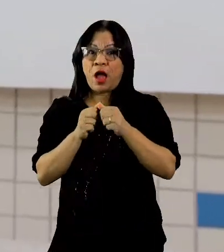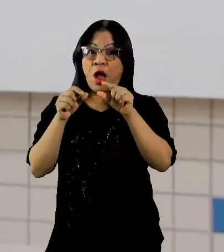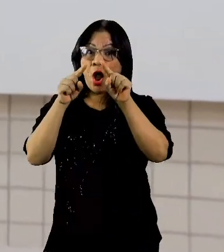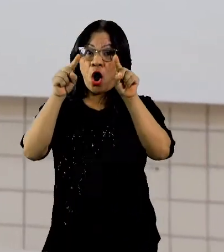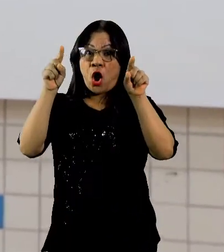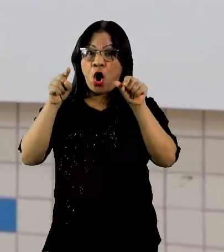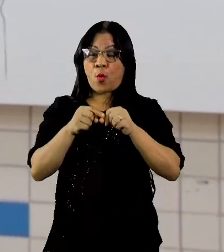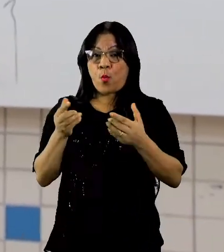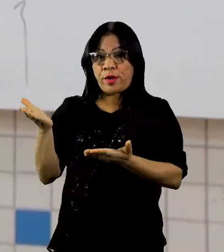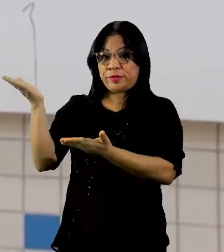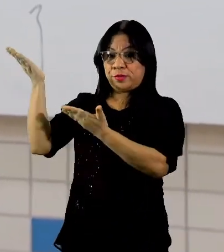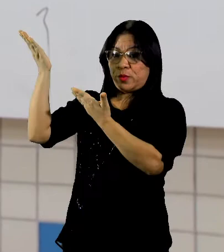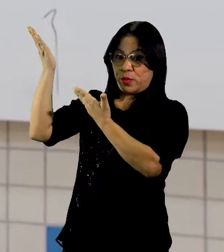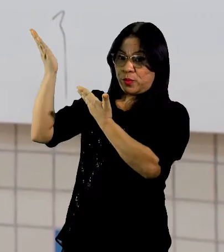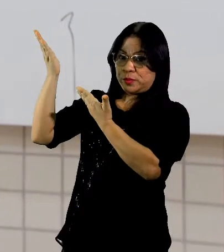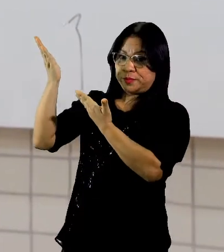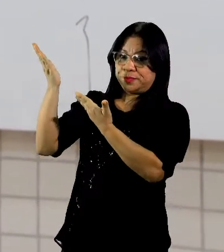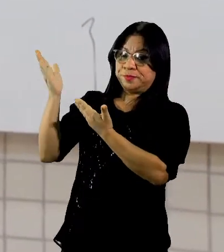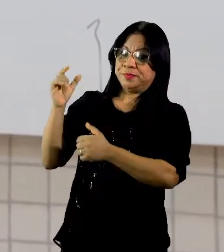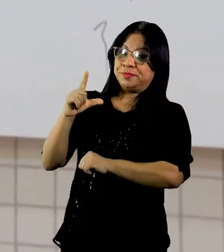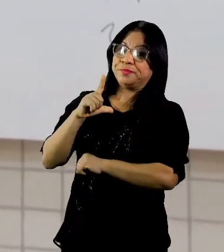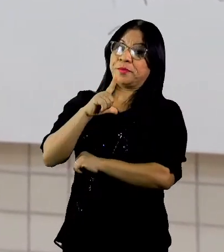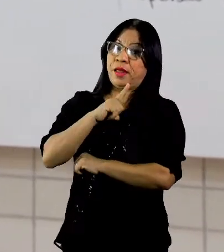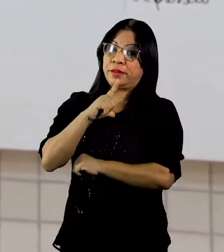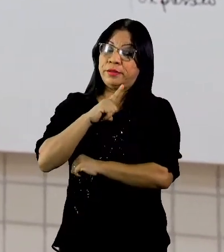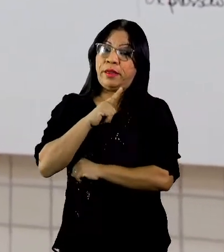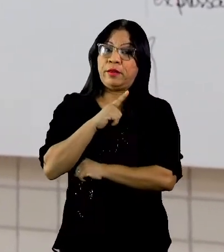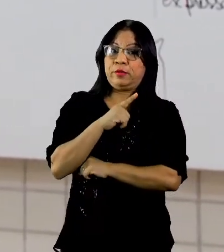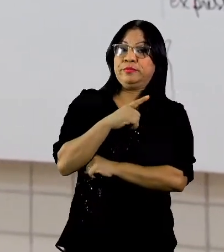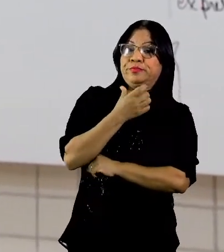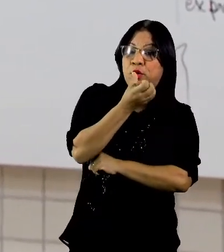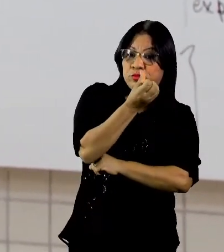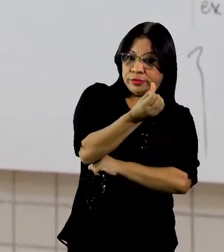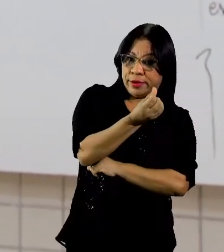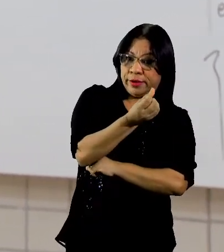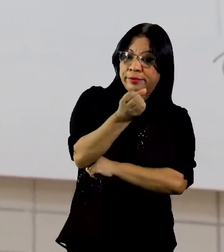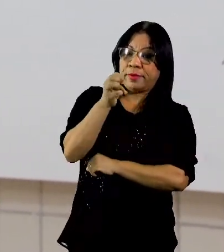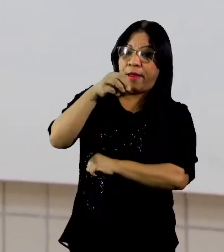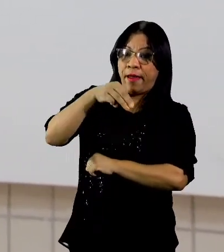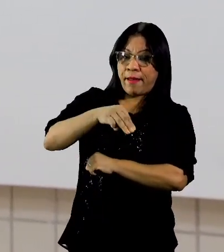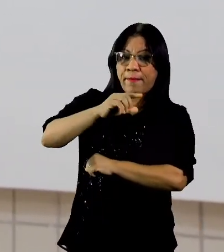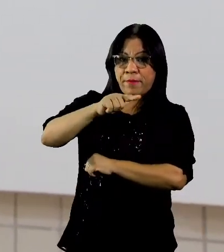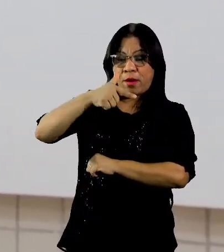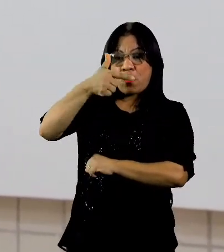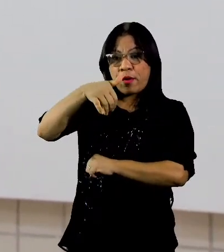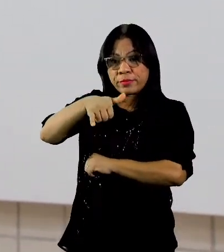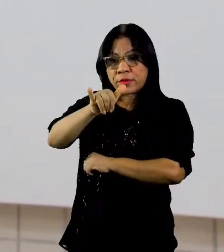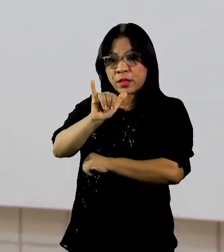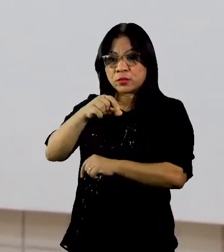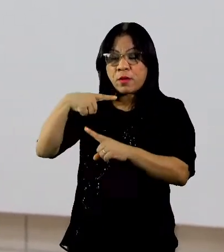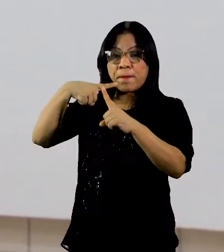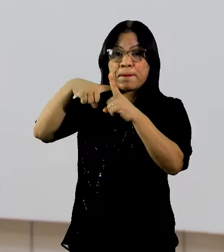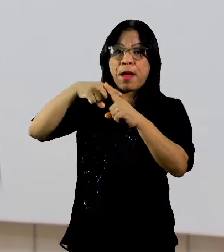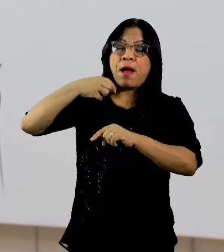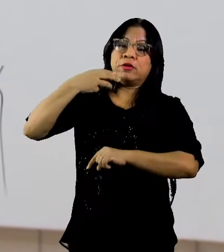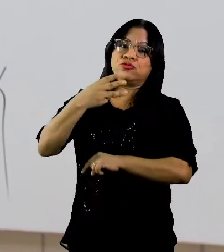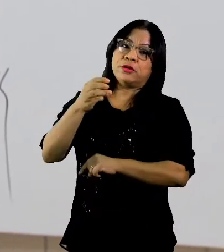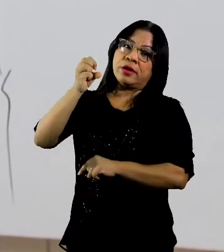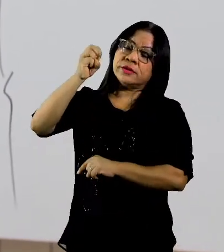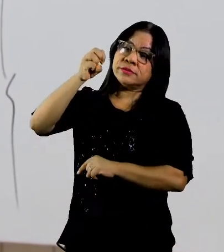só. Eu tenho o meu monômio, o meu binômio, na verdade, 6m ao quadrado y mais 3m ao quadrado